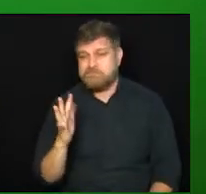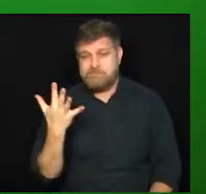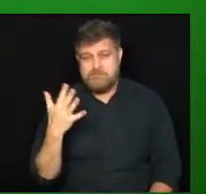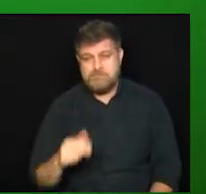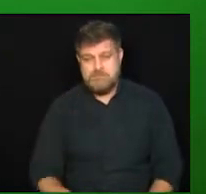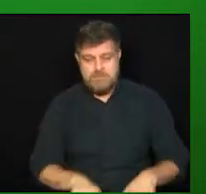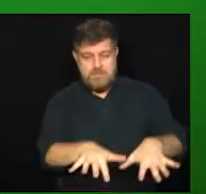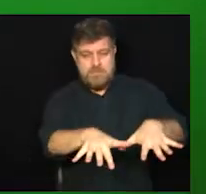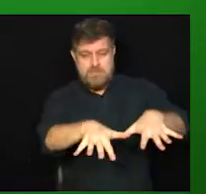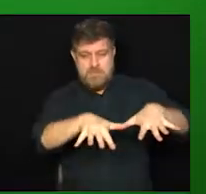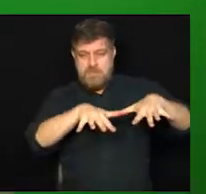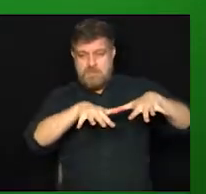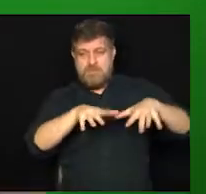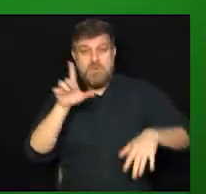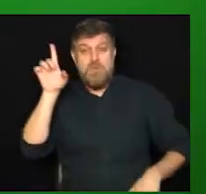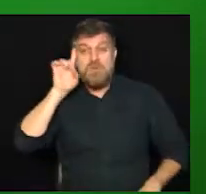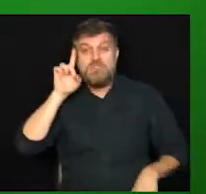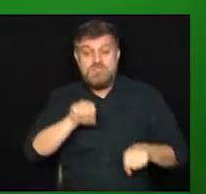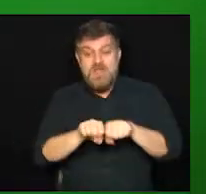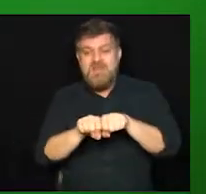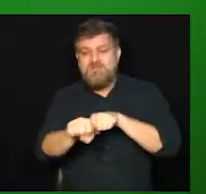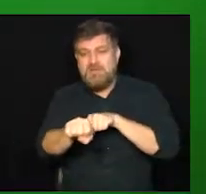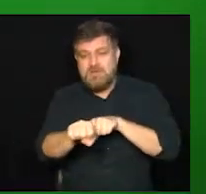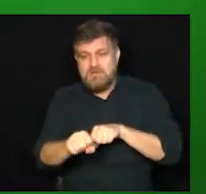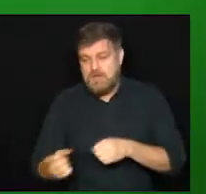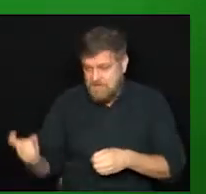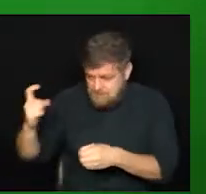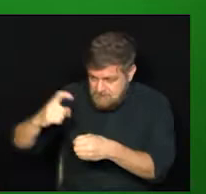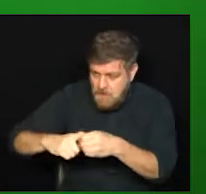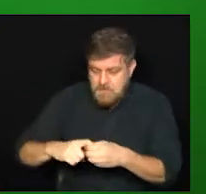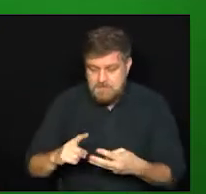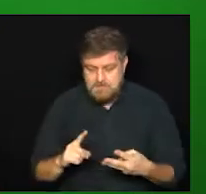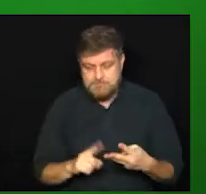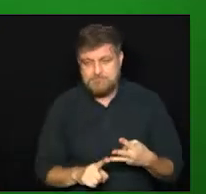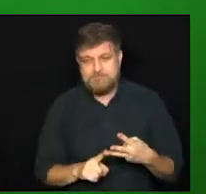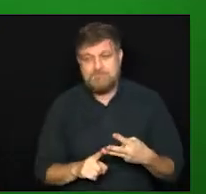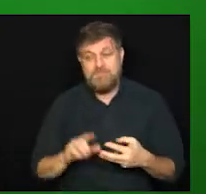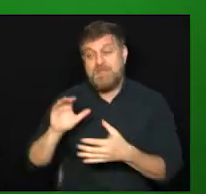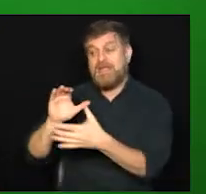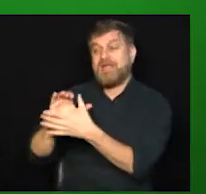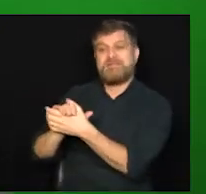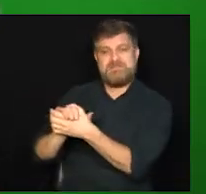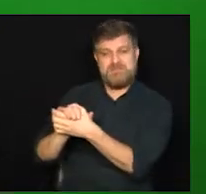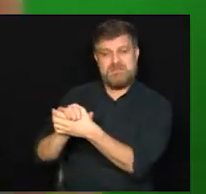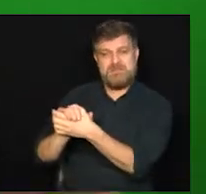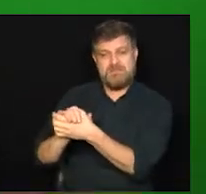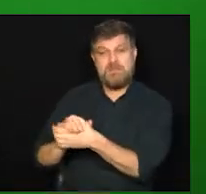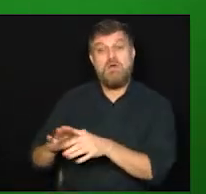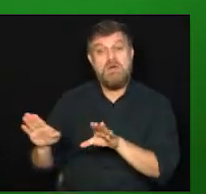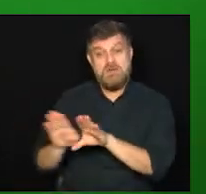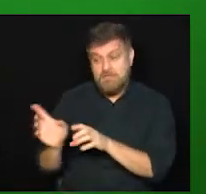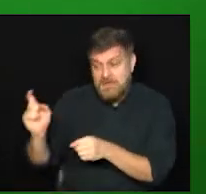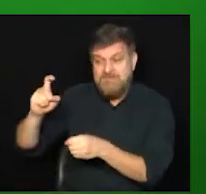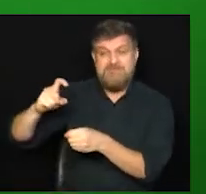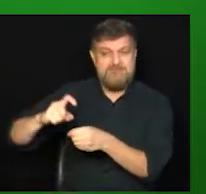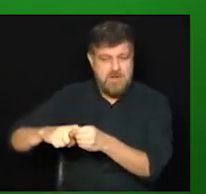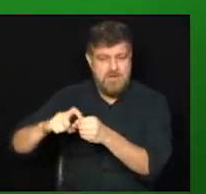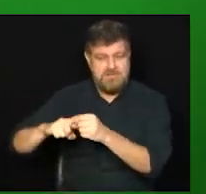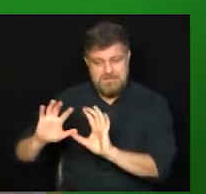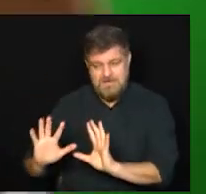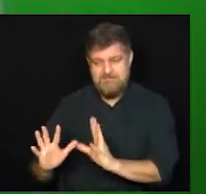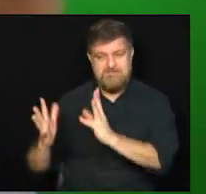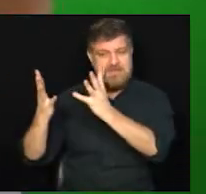evento volta com muita força. Eventos sociais, os casamentos, né? Também volta com muita